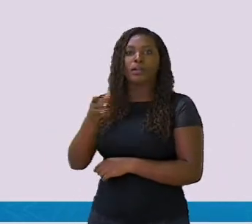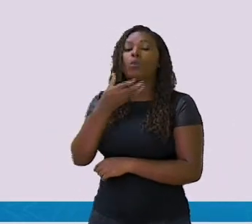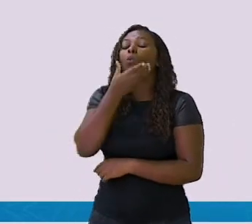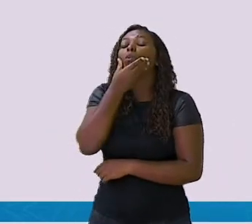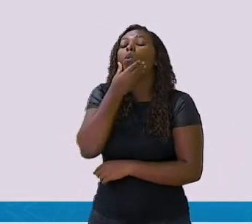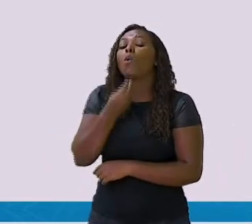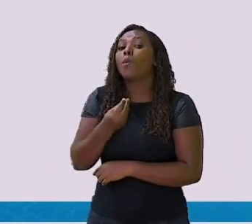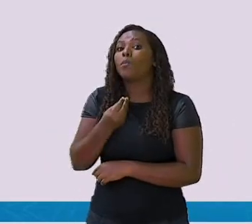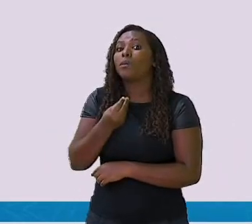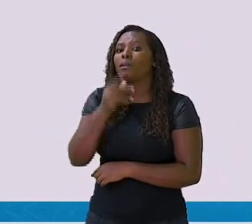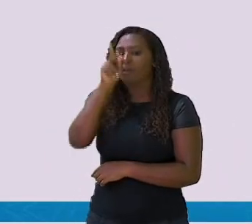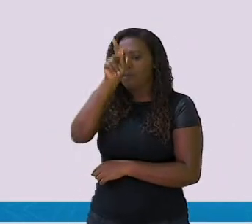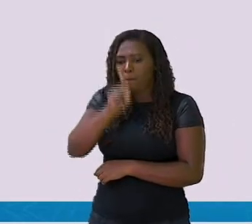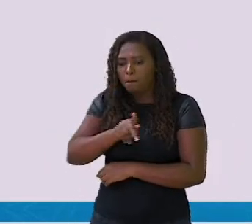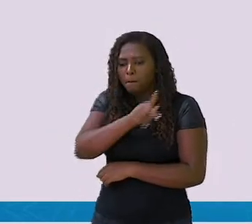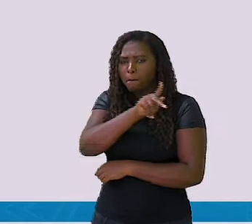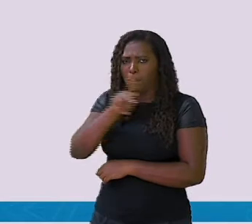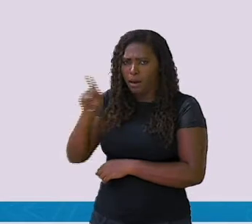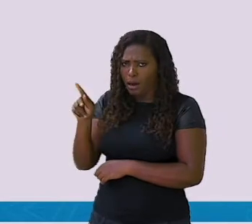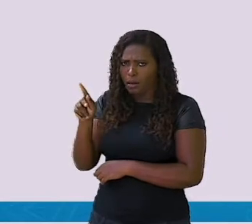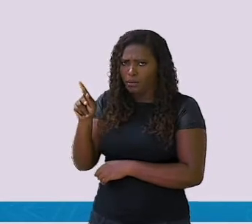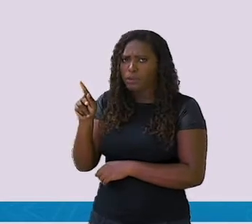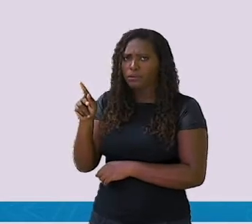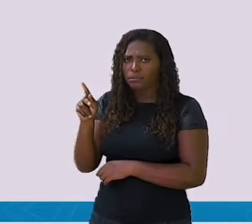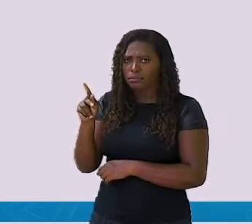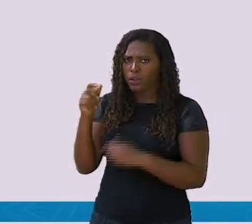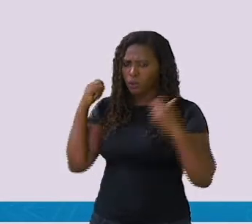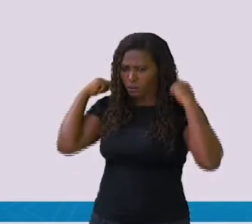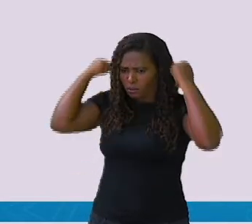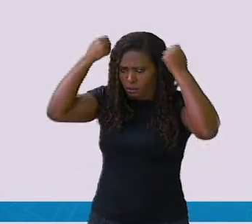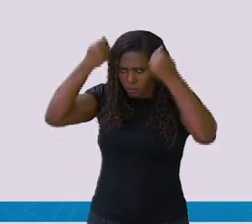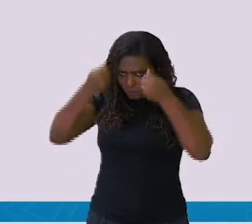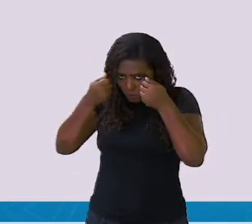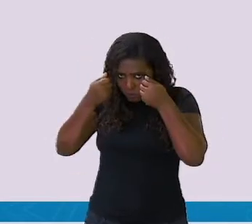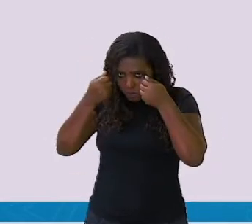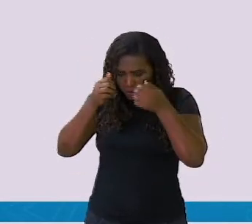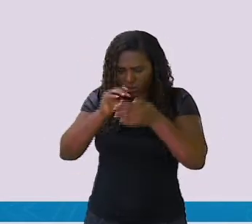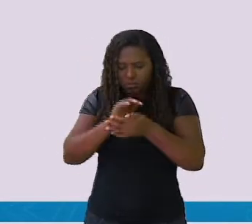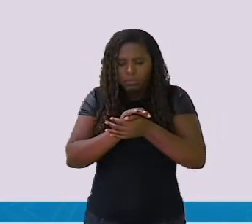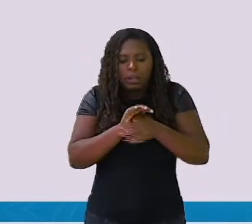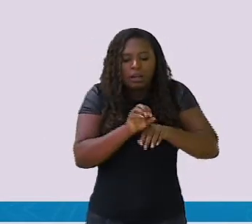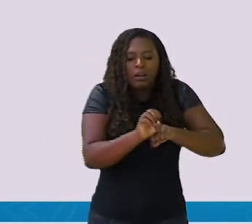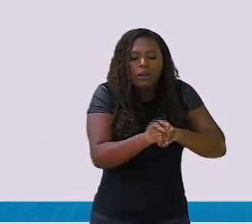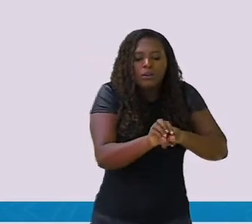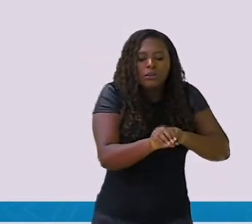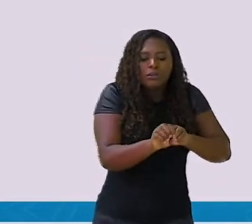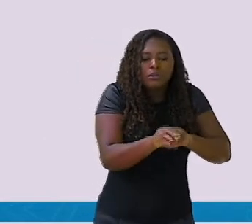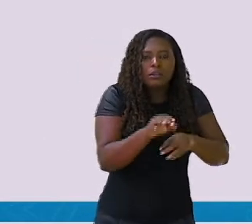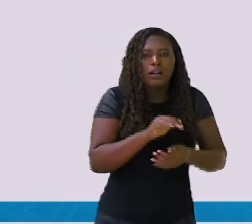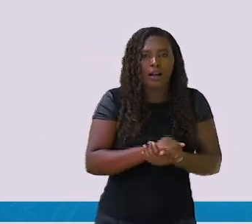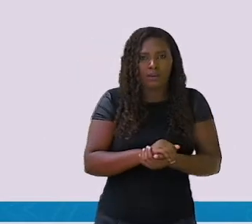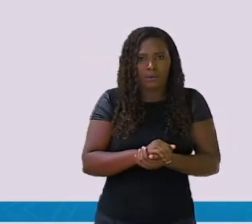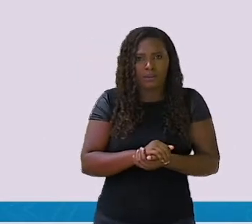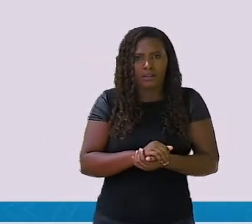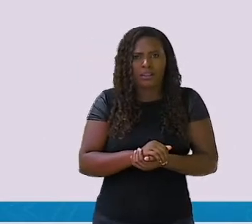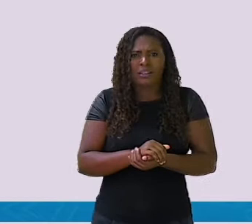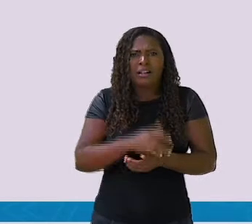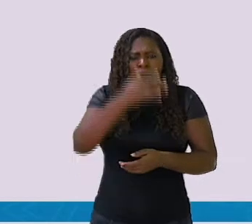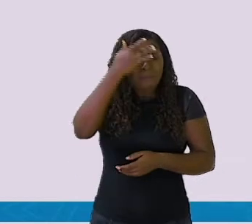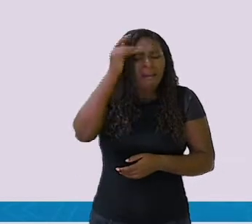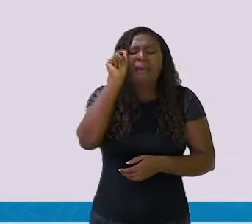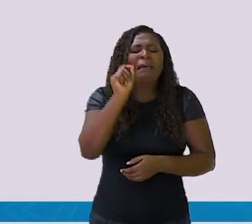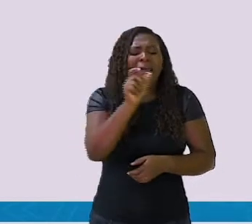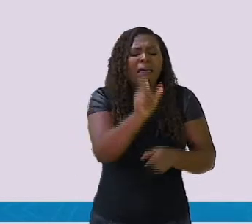a educação nesta época, era realmente voltada para as pessoas cultas, as pessoas que gostavam muito